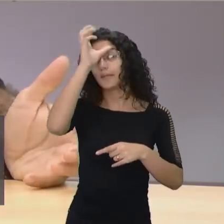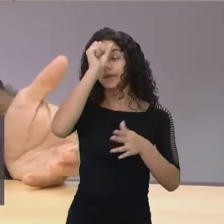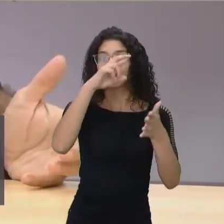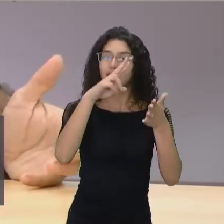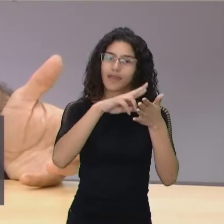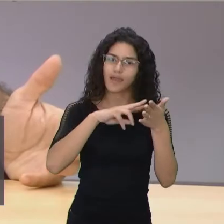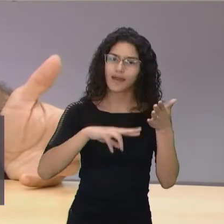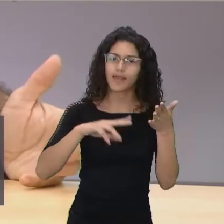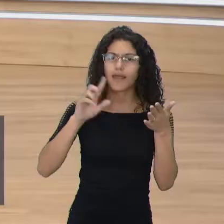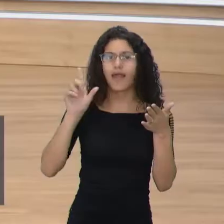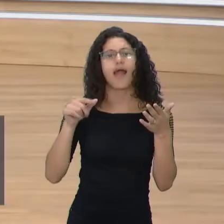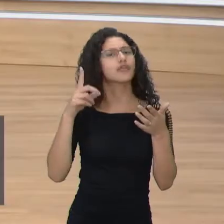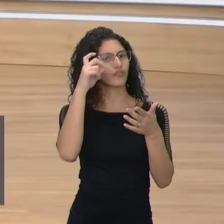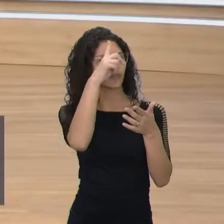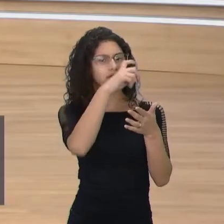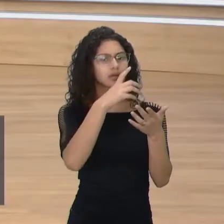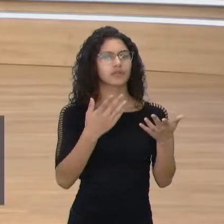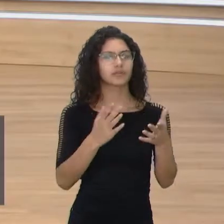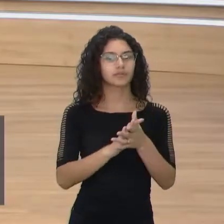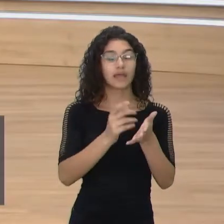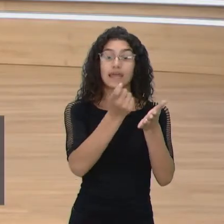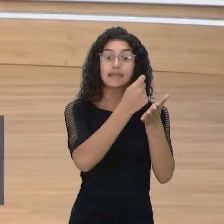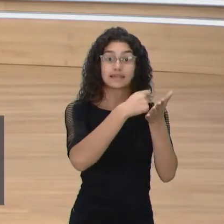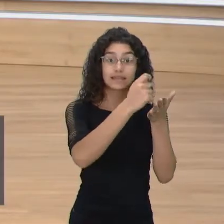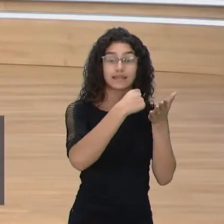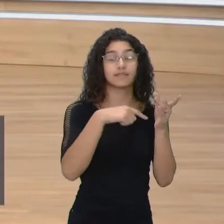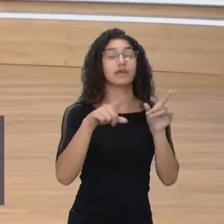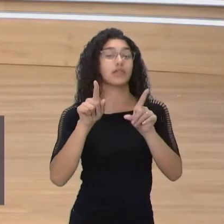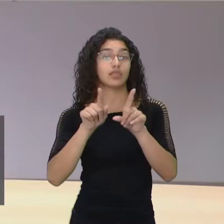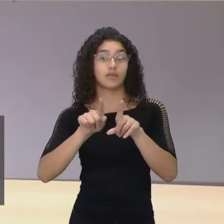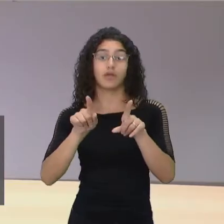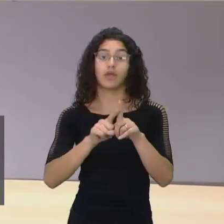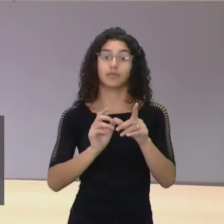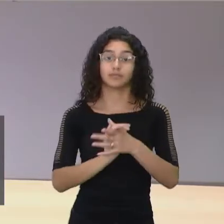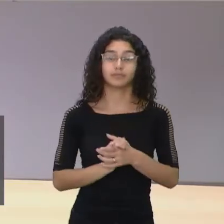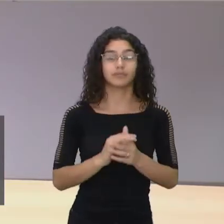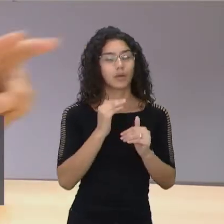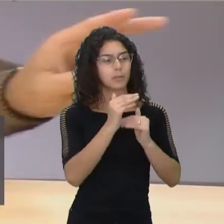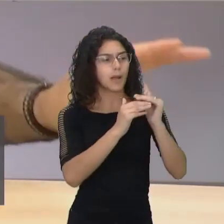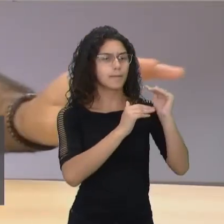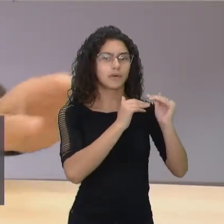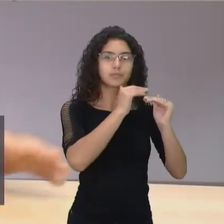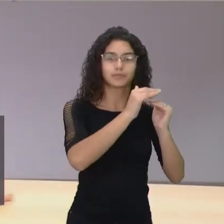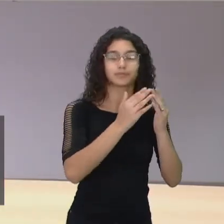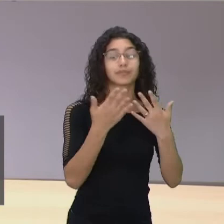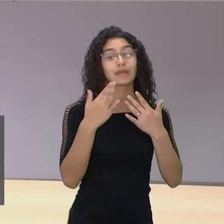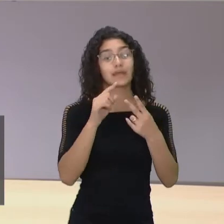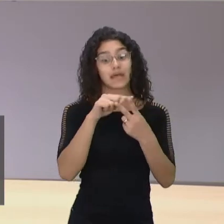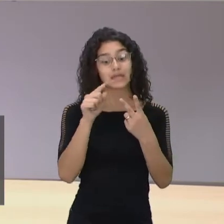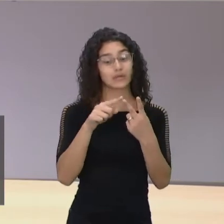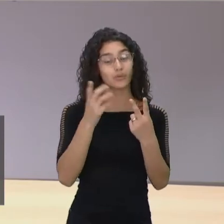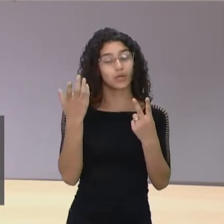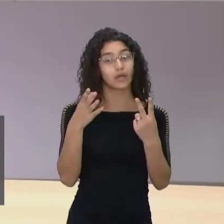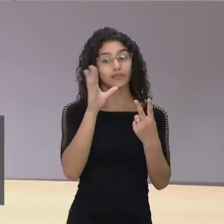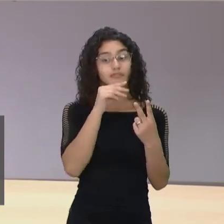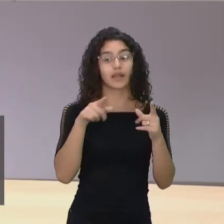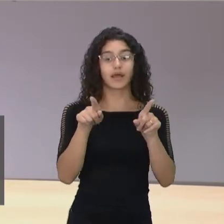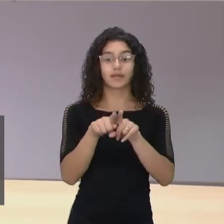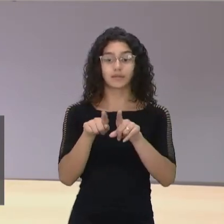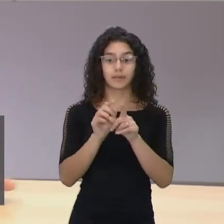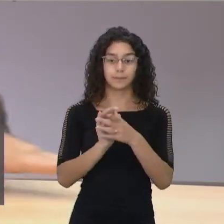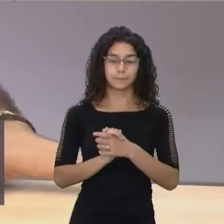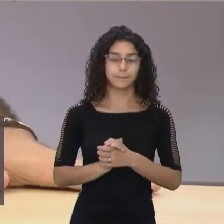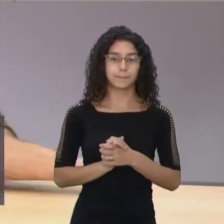ler foi um negócio muito complicado, a escrever é um negócio muito complicado, e assim por diante. E a segunda coisa que eu queria trazer da